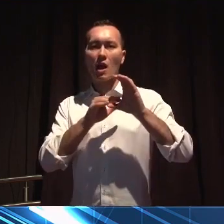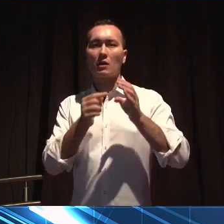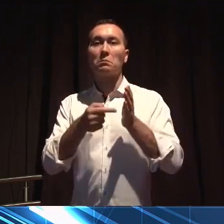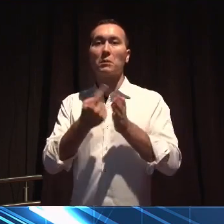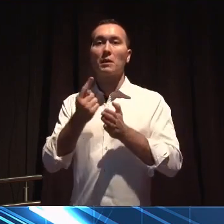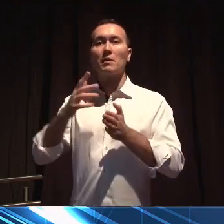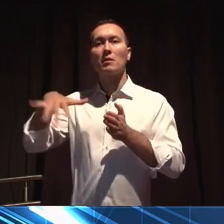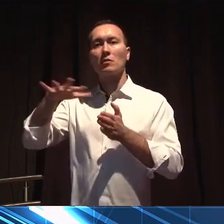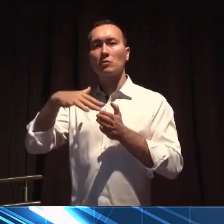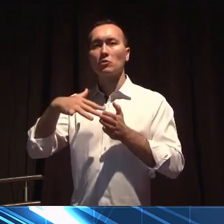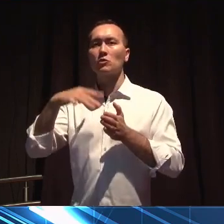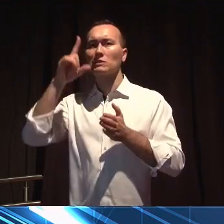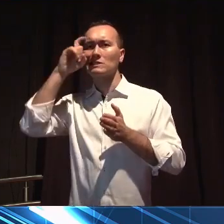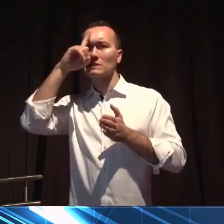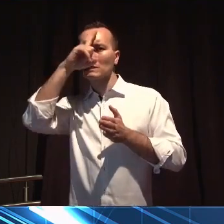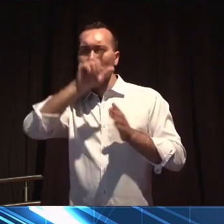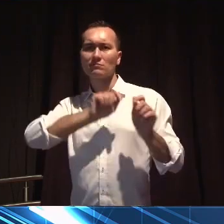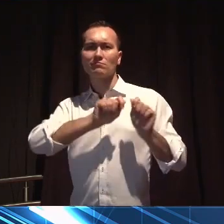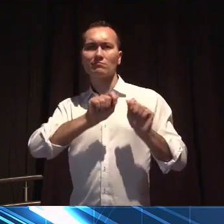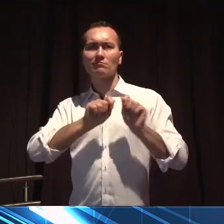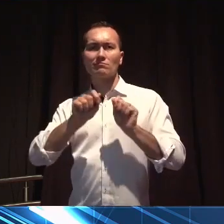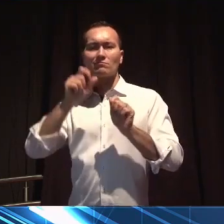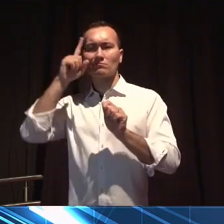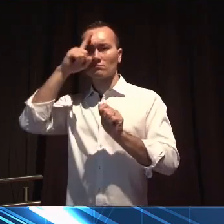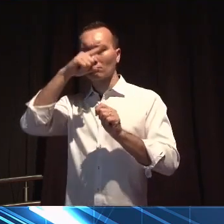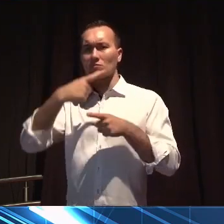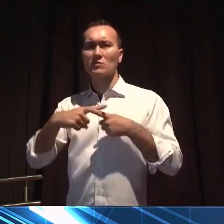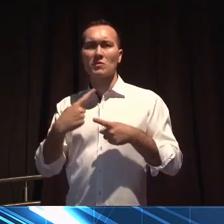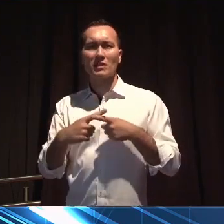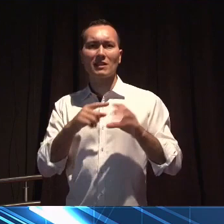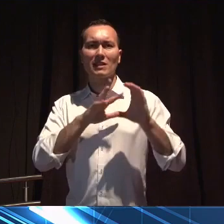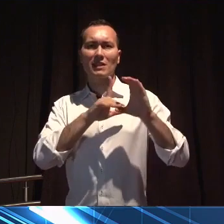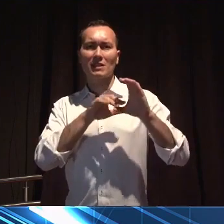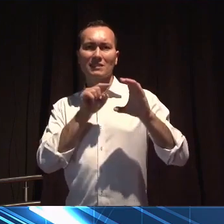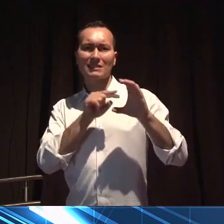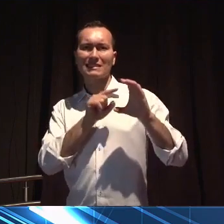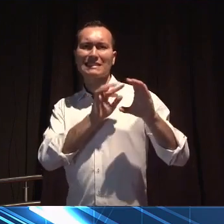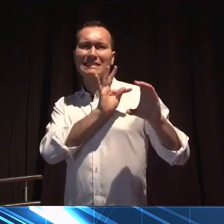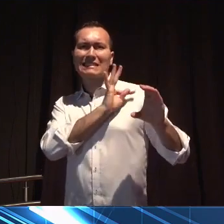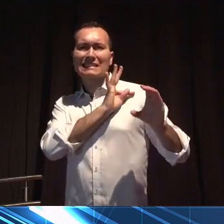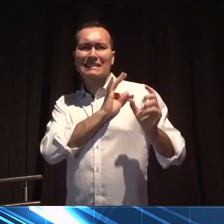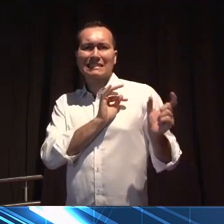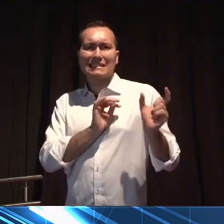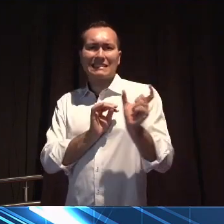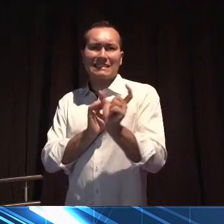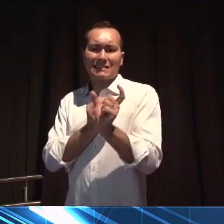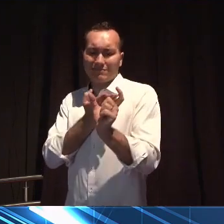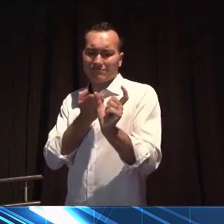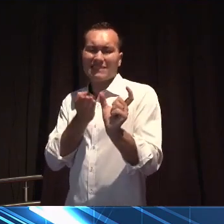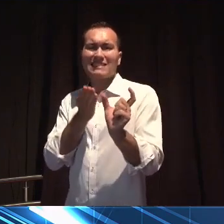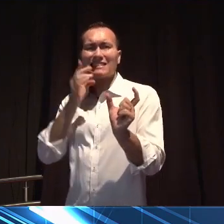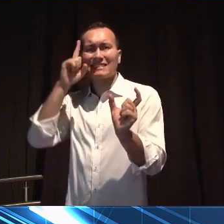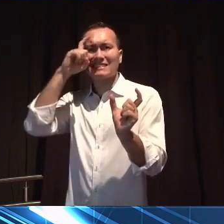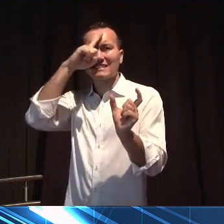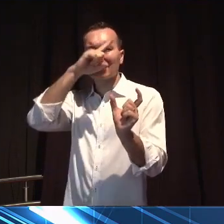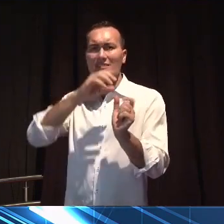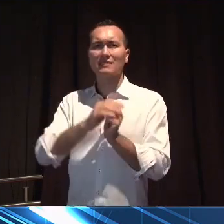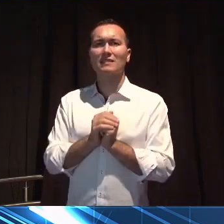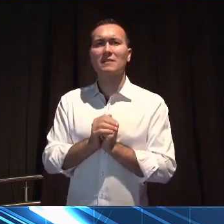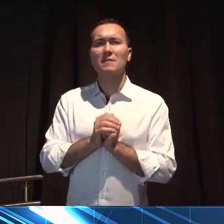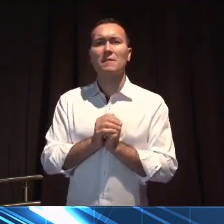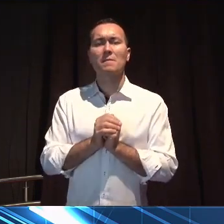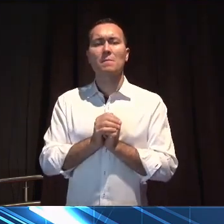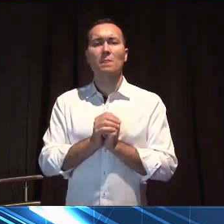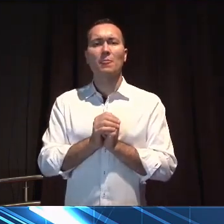manter, muito verboso, né? O Clean Architecture by the book ali foi difícil. Então a gente gastou bastante tempo